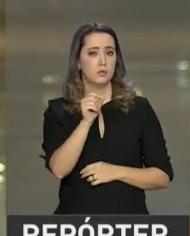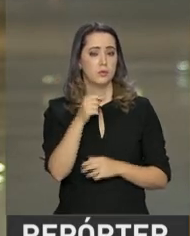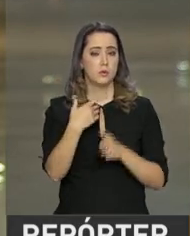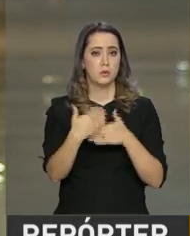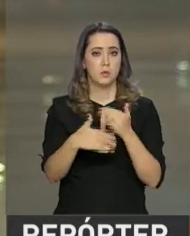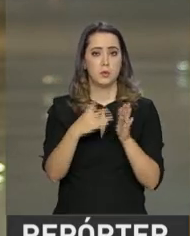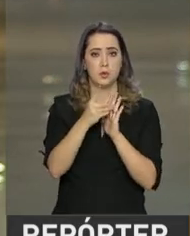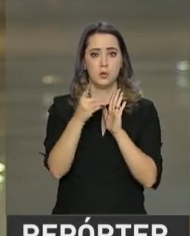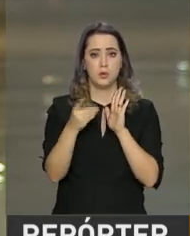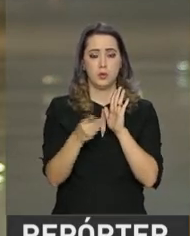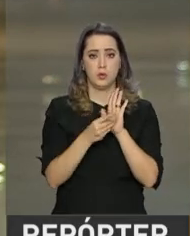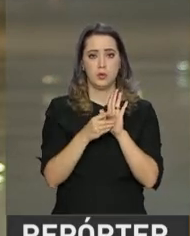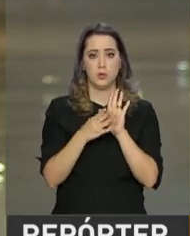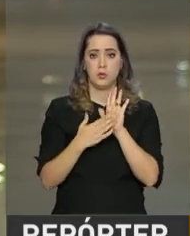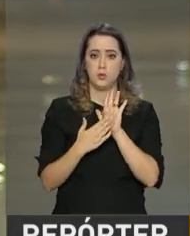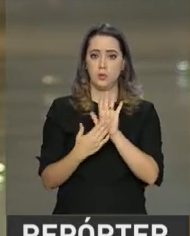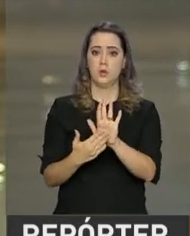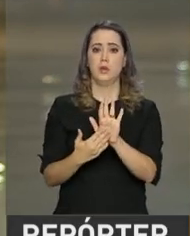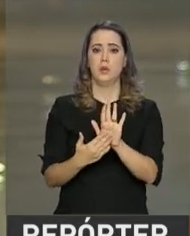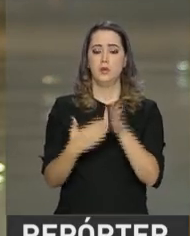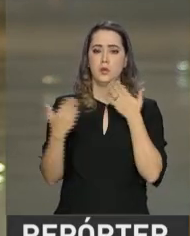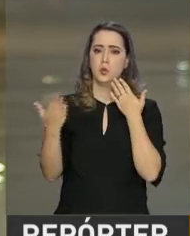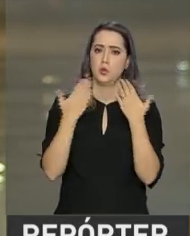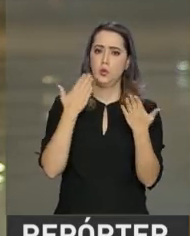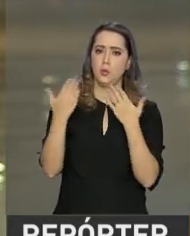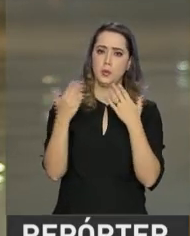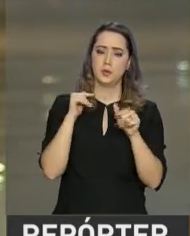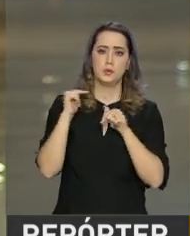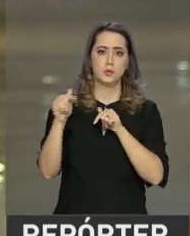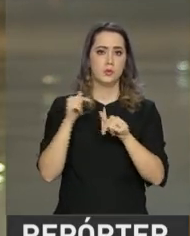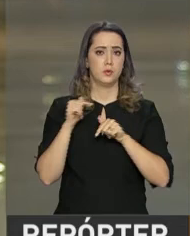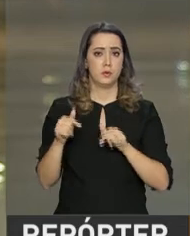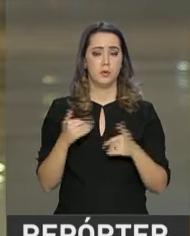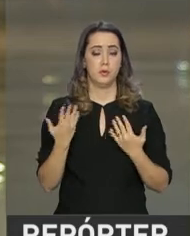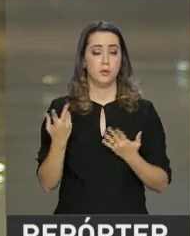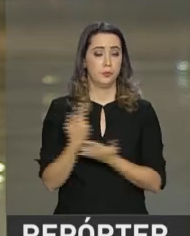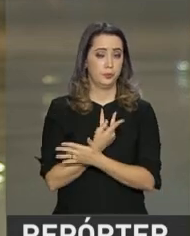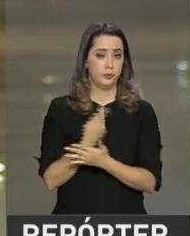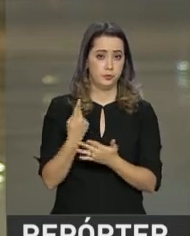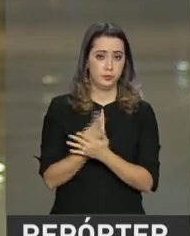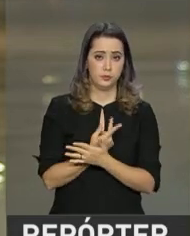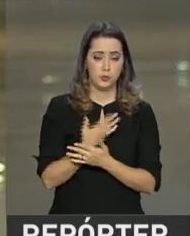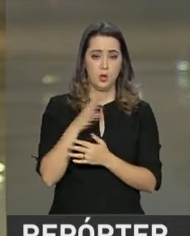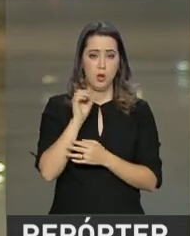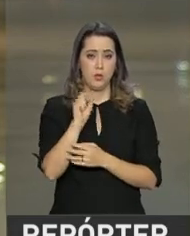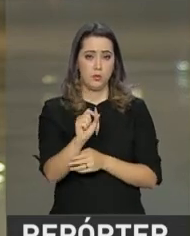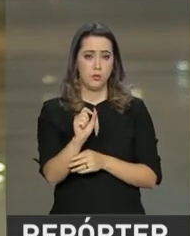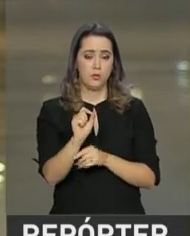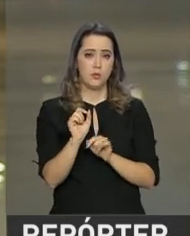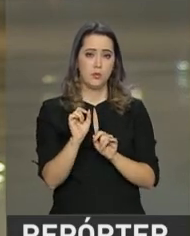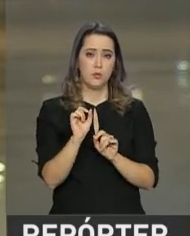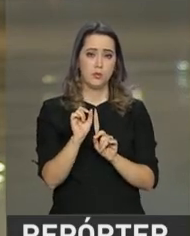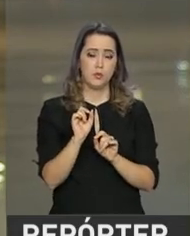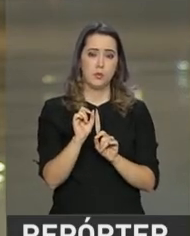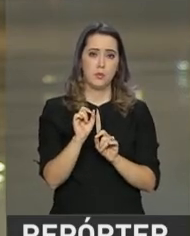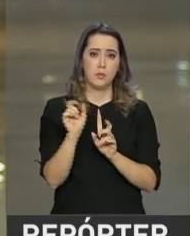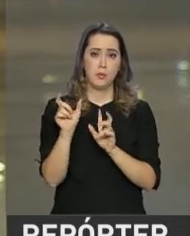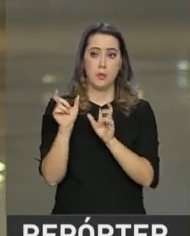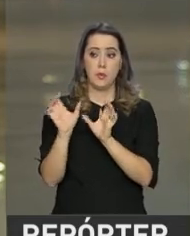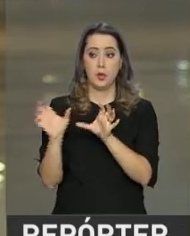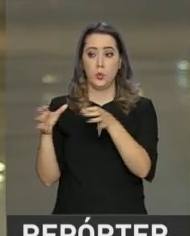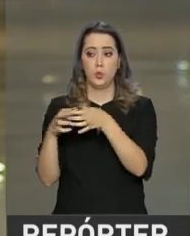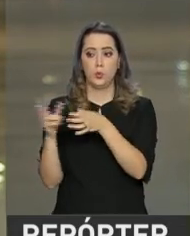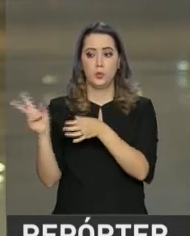através de decreto apresentou um balanço das atividades realizadas em relação ao fluxo migratório de